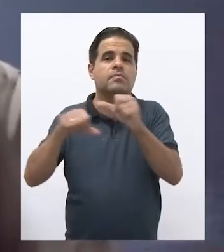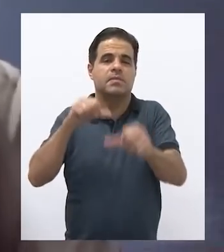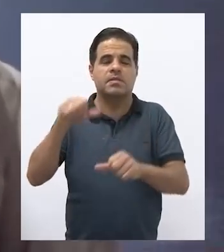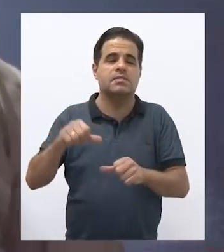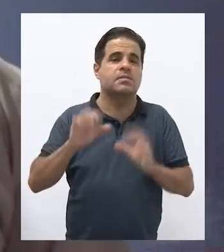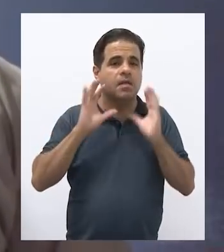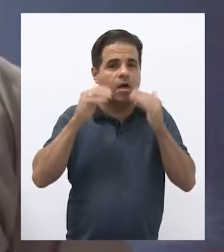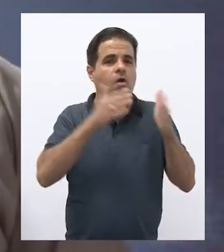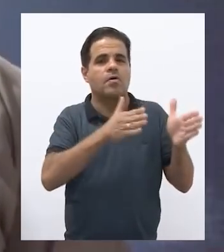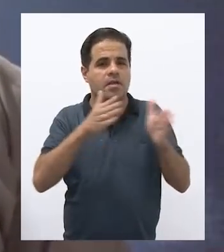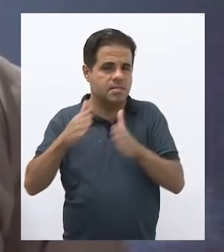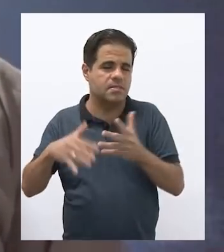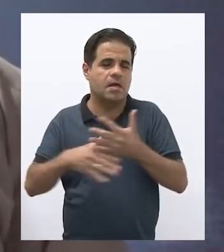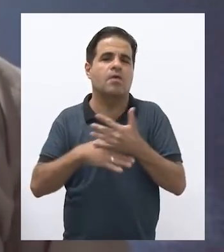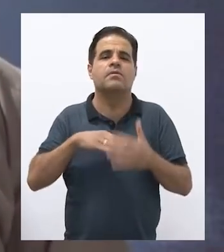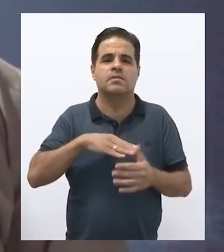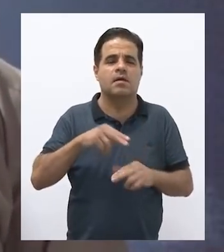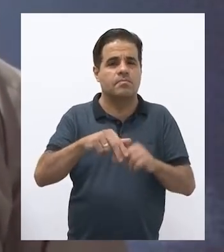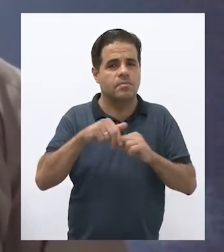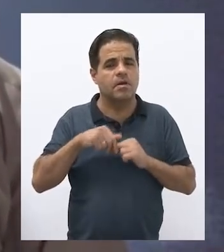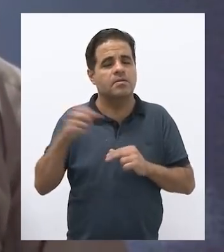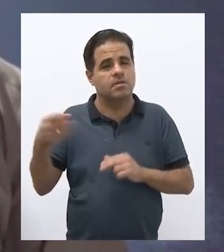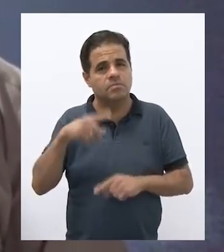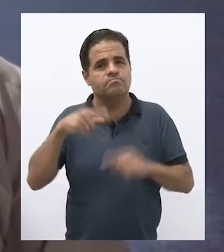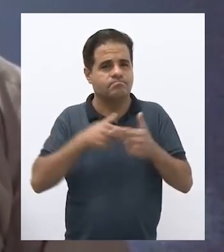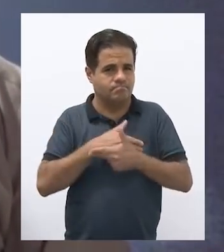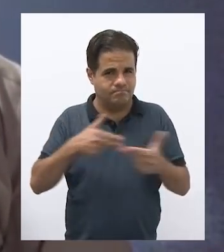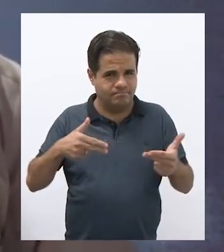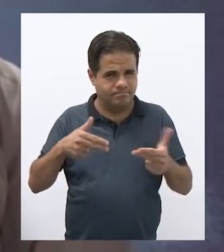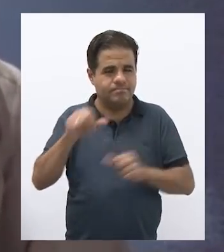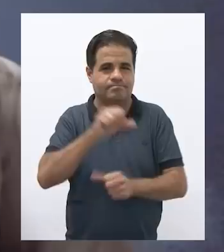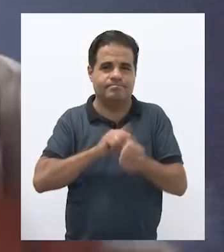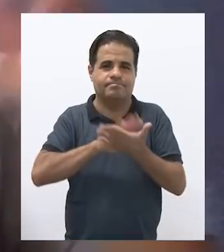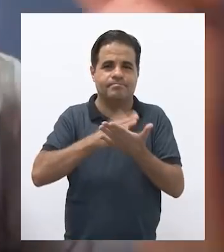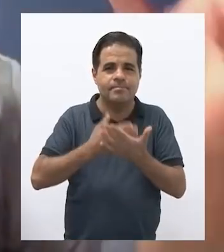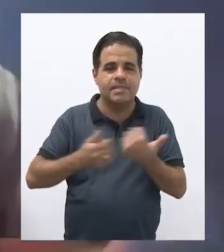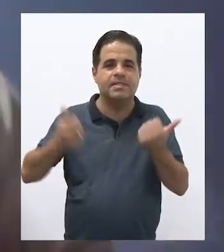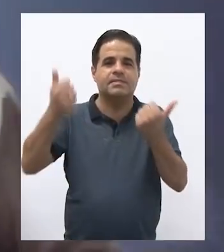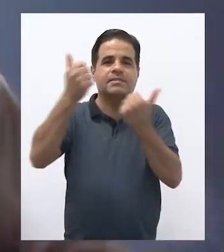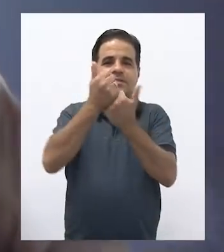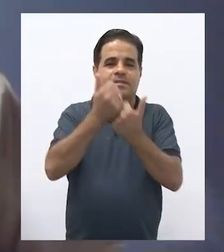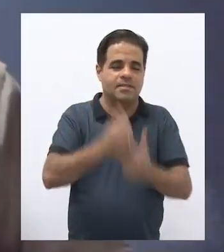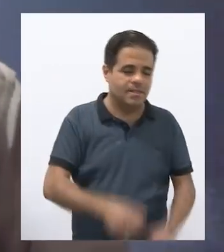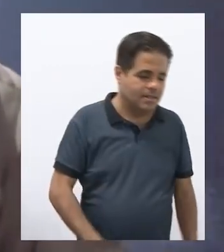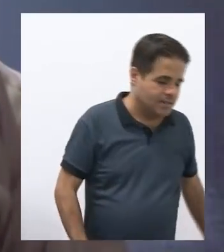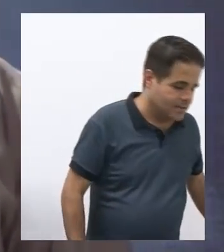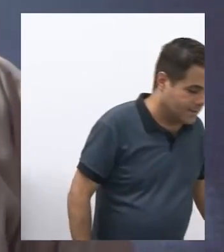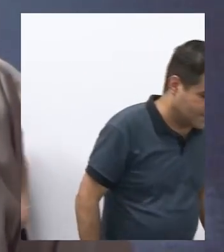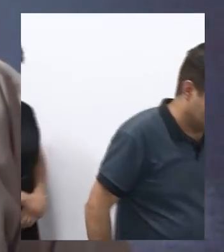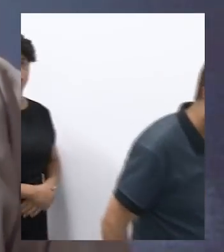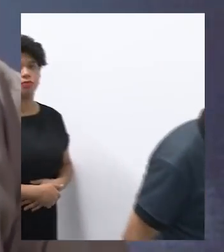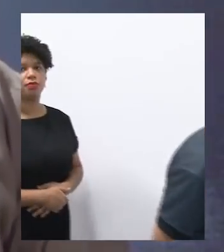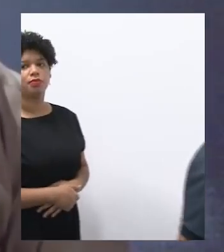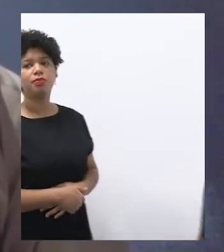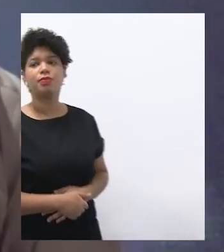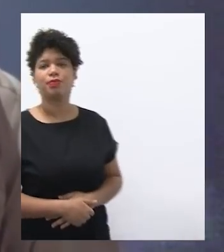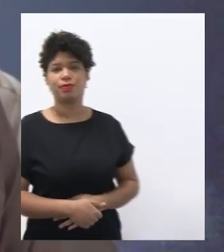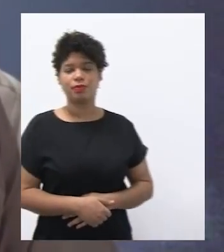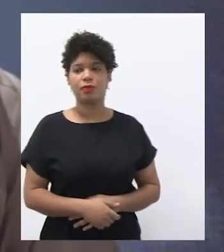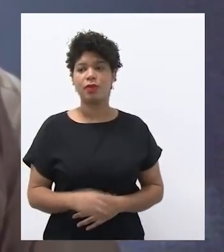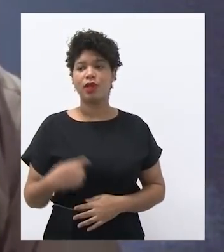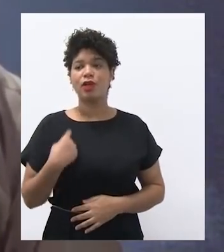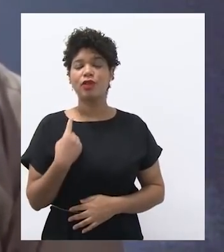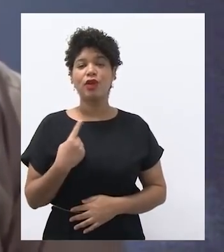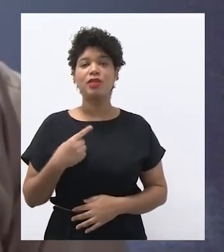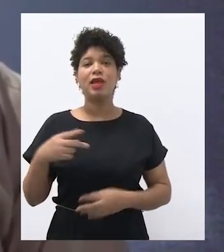na organização da cidade em função daquele novo elemento. Mas, Aros, você está falando sobre um universo que não tem rigorosamente